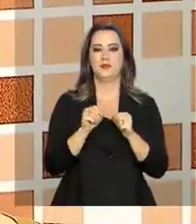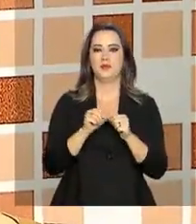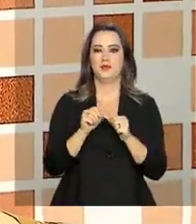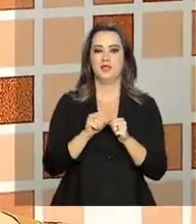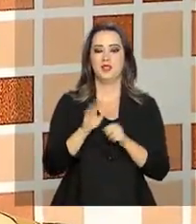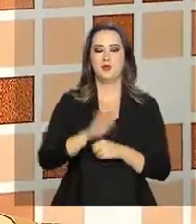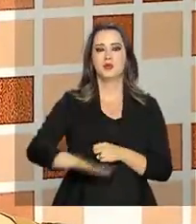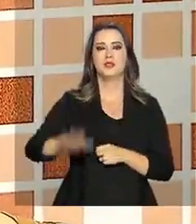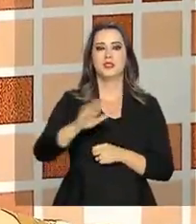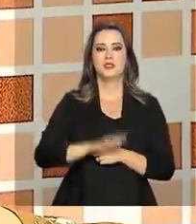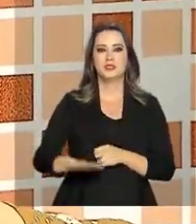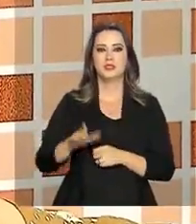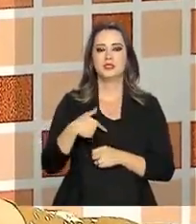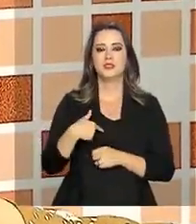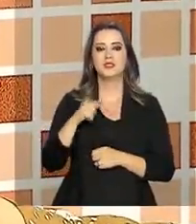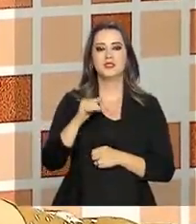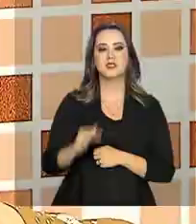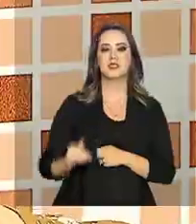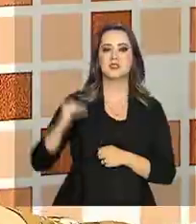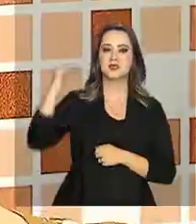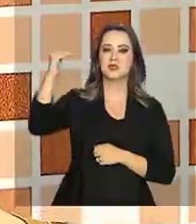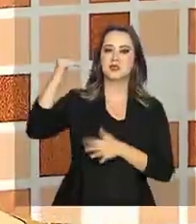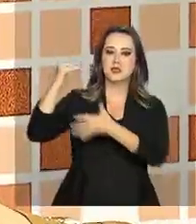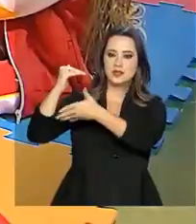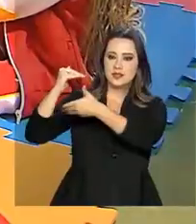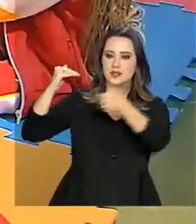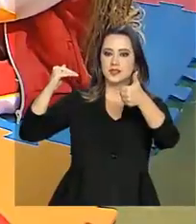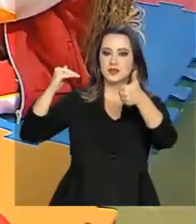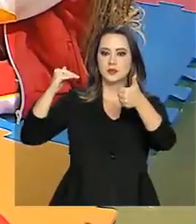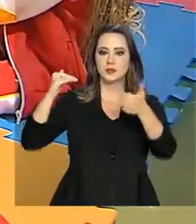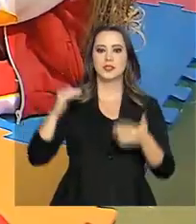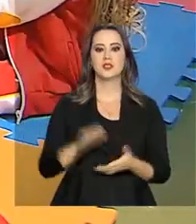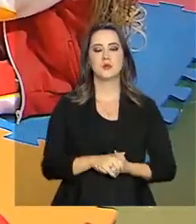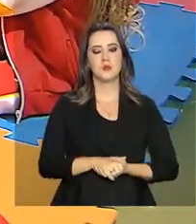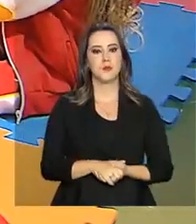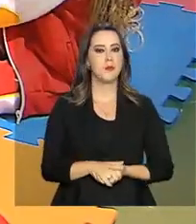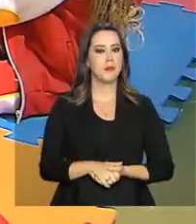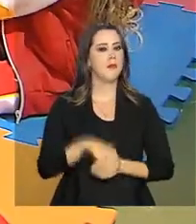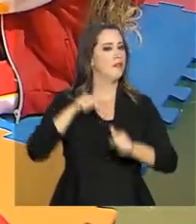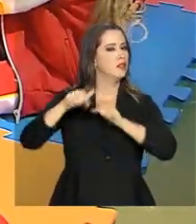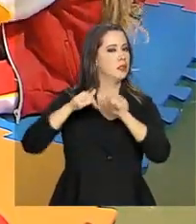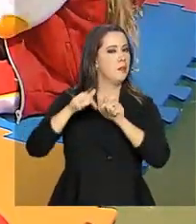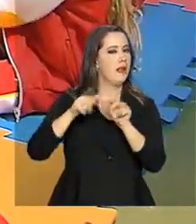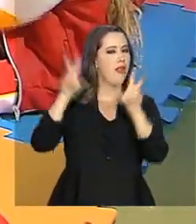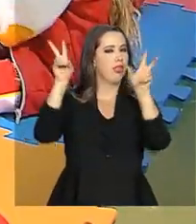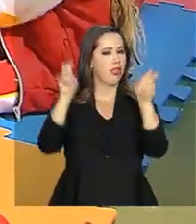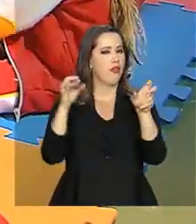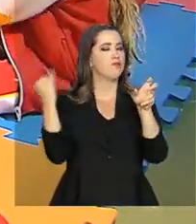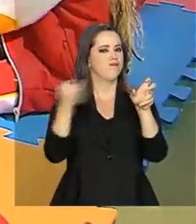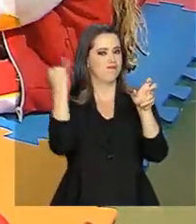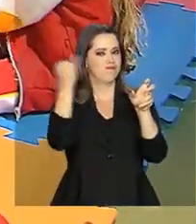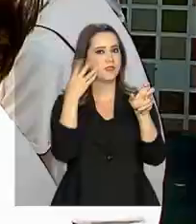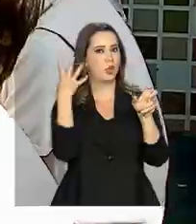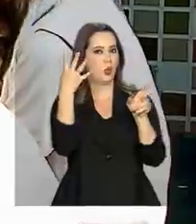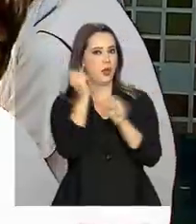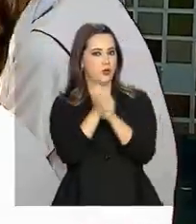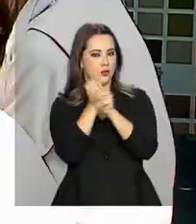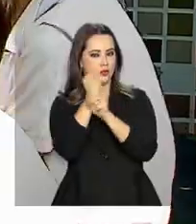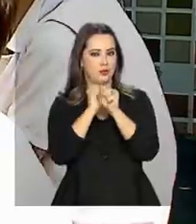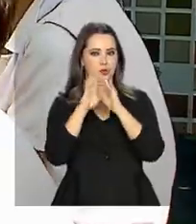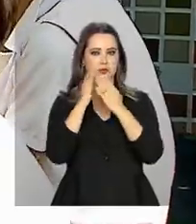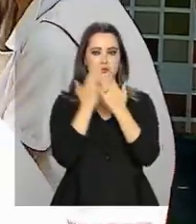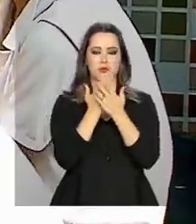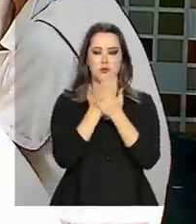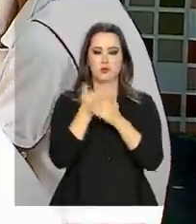com que as crianças sejam adultos melhores para trabalhar temas tão complexos há quatro anos a escola